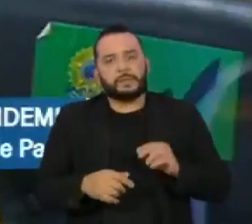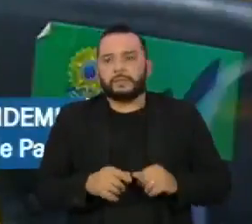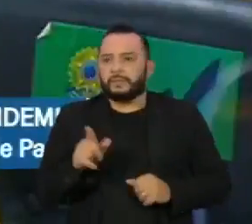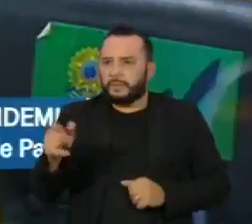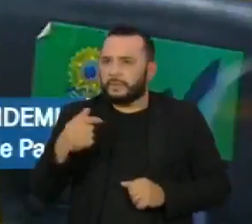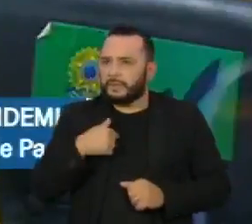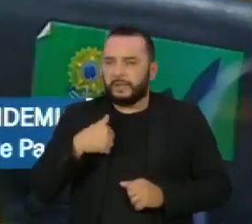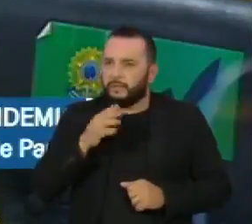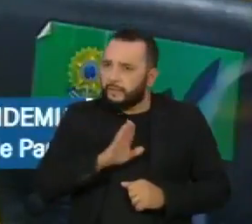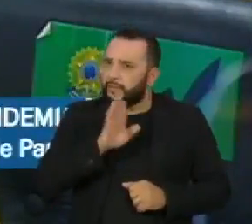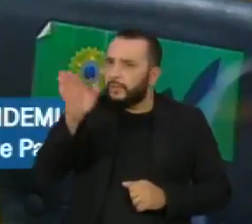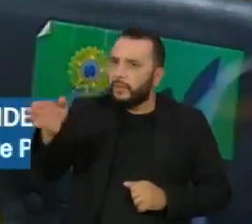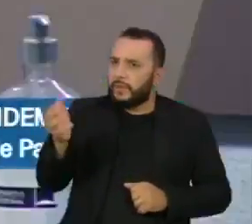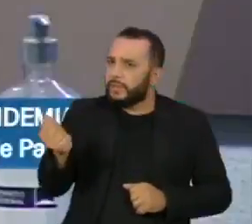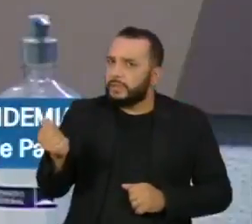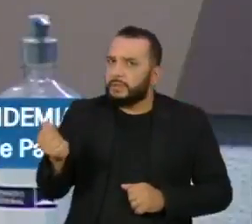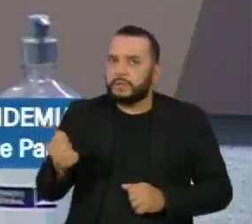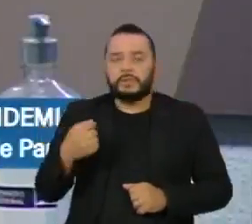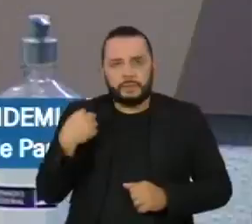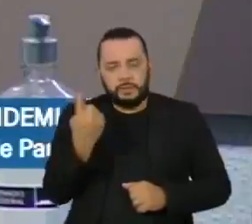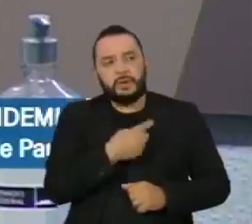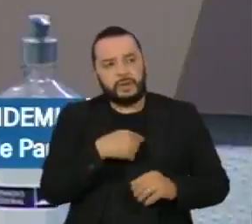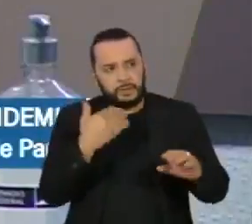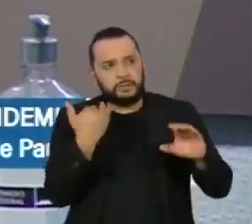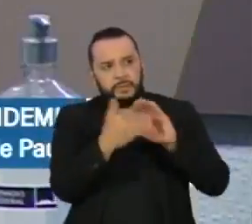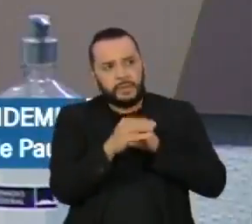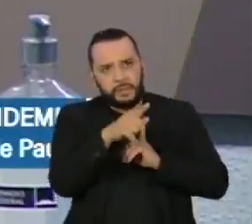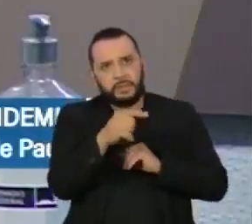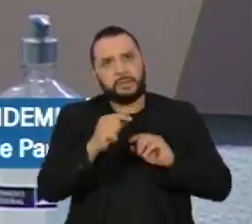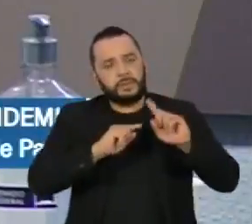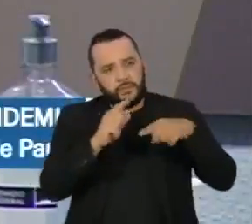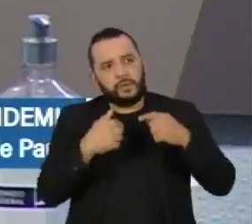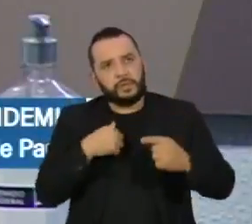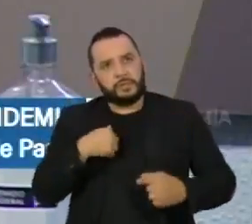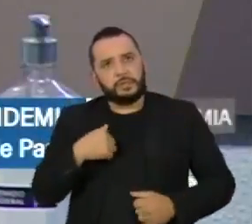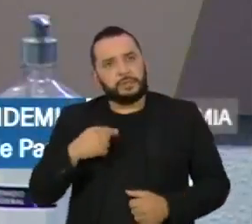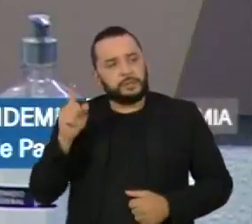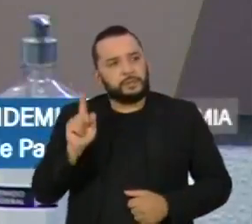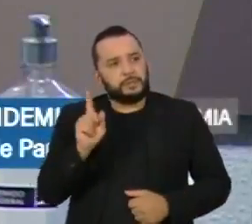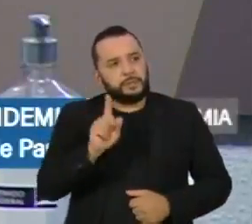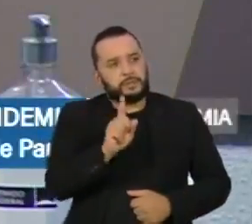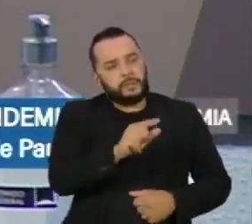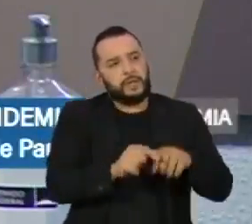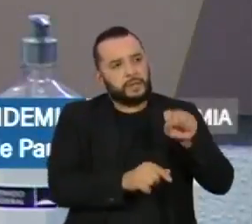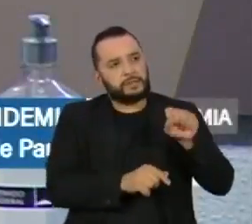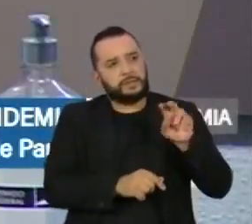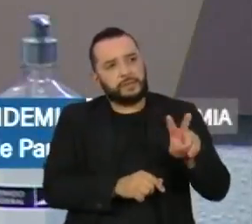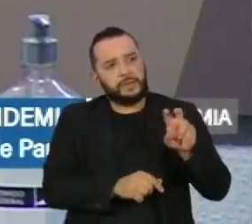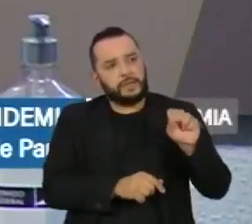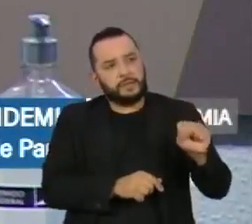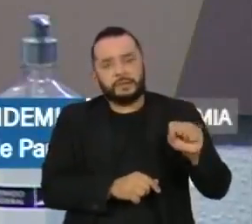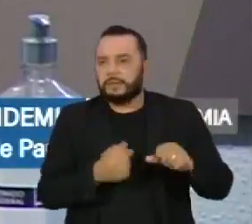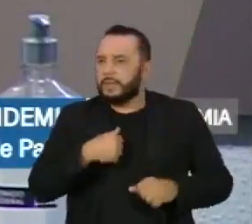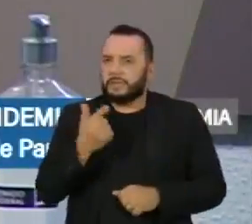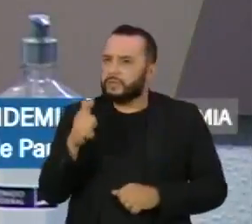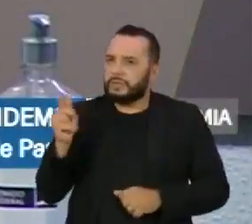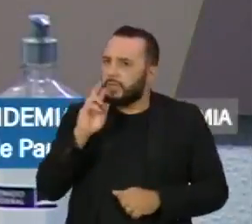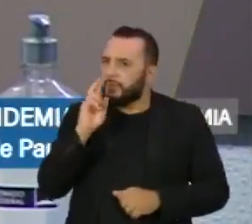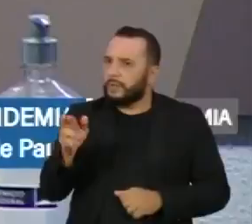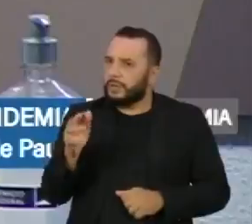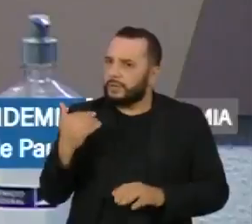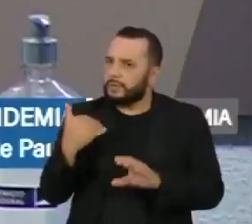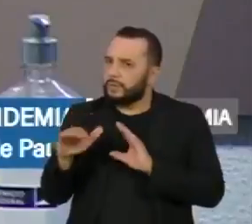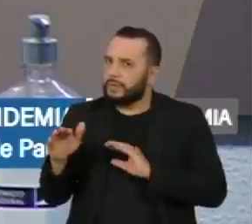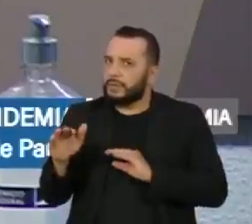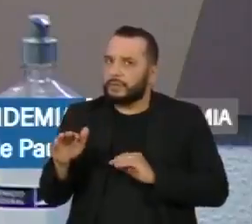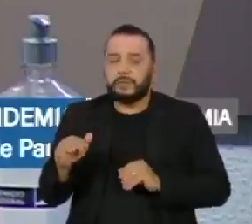para ser recebido lá? Não, nós enviamos um e-mail e nos dirigimos ao SVS. E mas ainda sem levando, resposta do e-mail? Levando